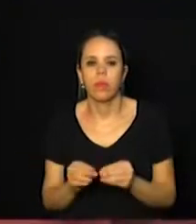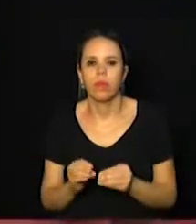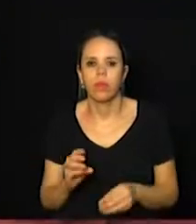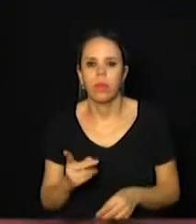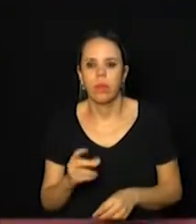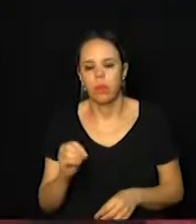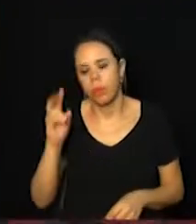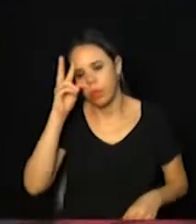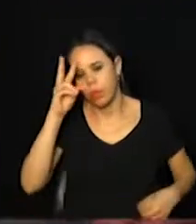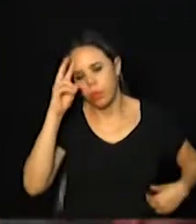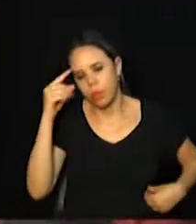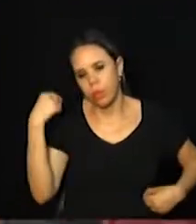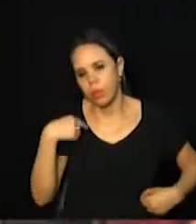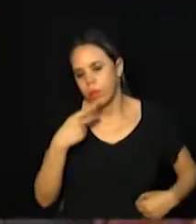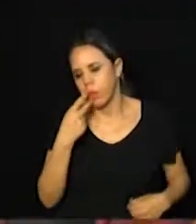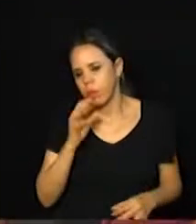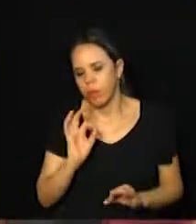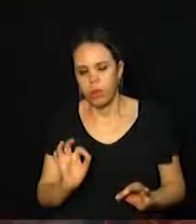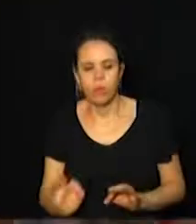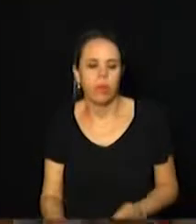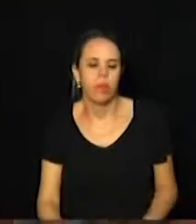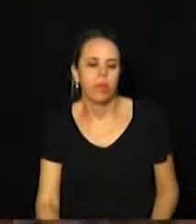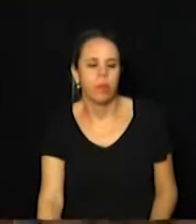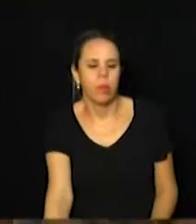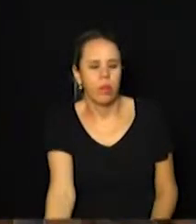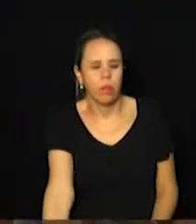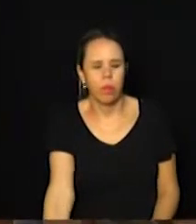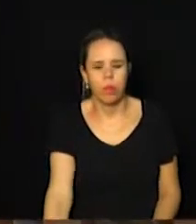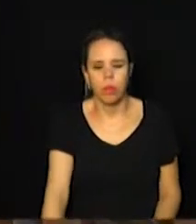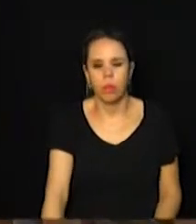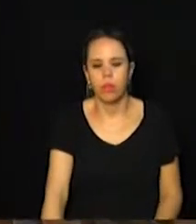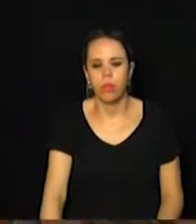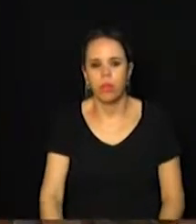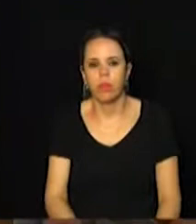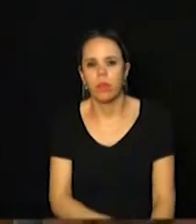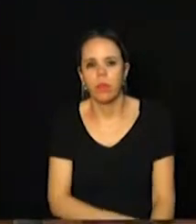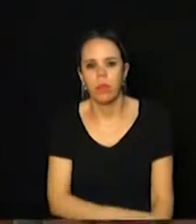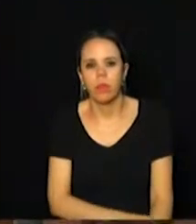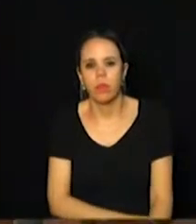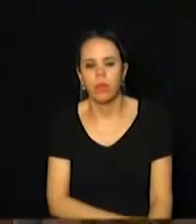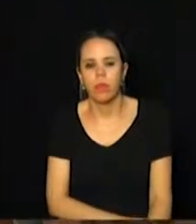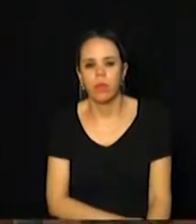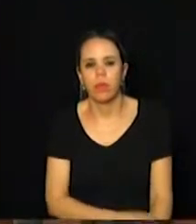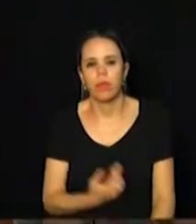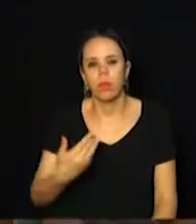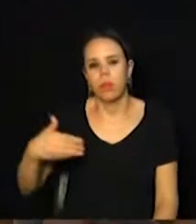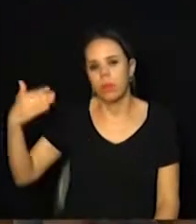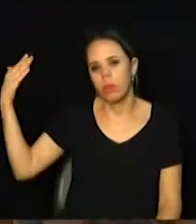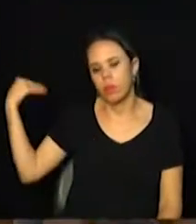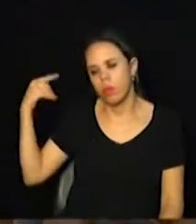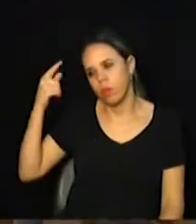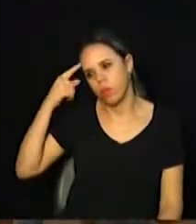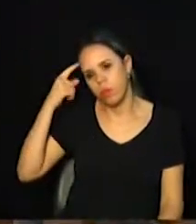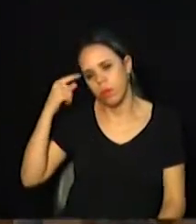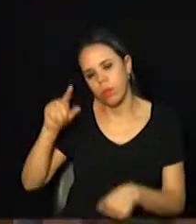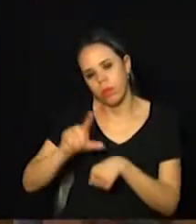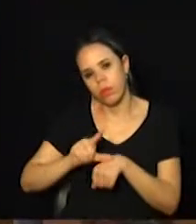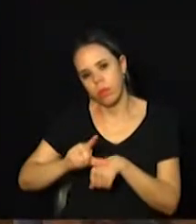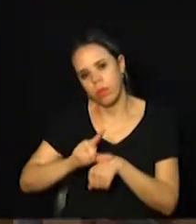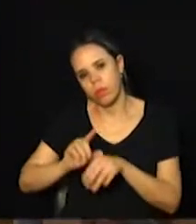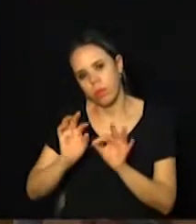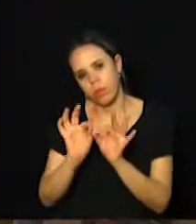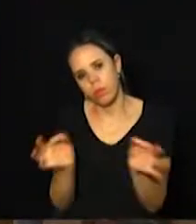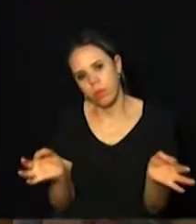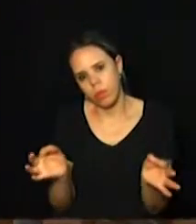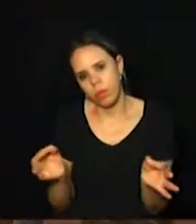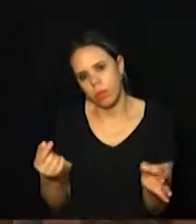Chico lembrou aqui ó eu acho que eu não concluído a só o seguinte tia a época a gente pensou uma legislação muito